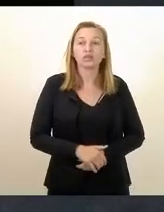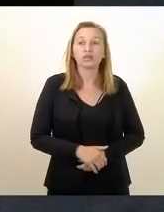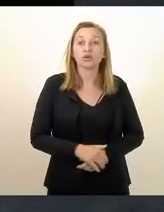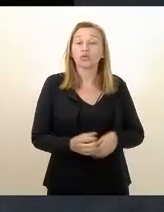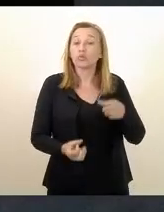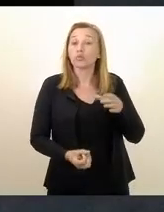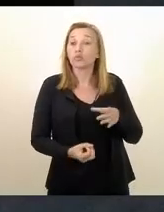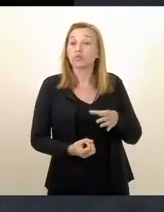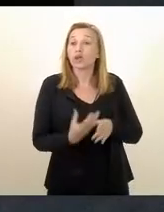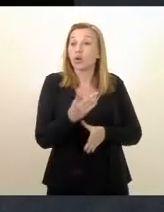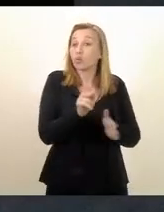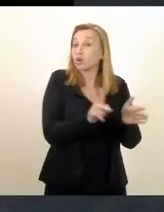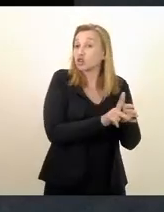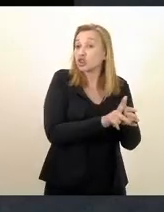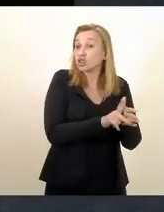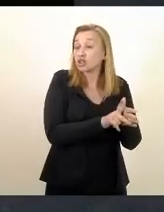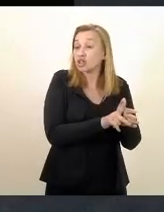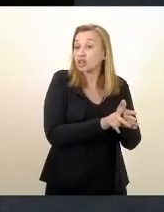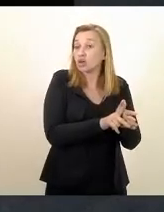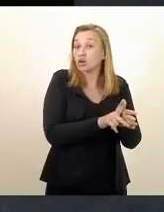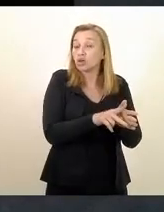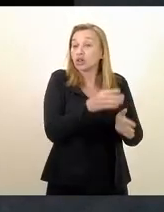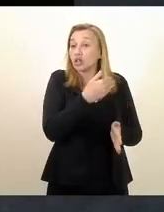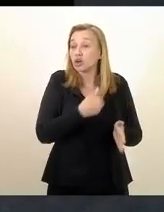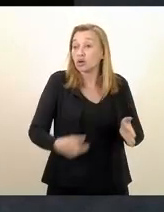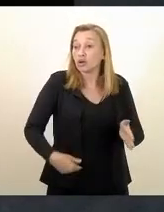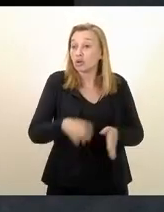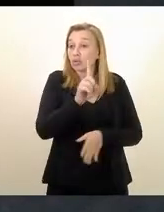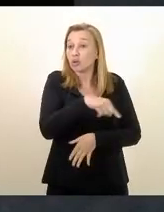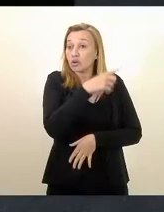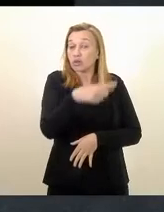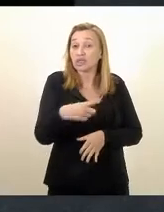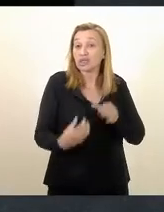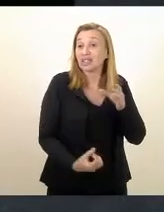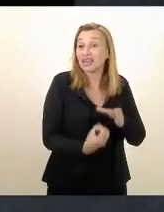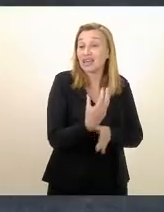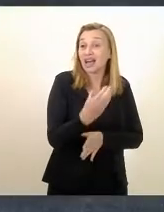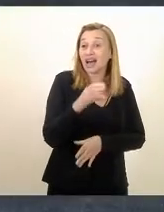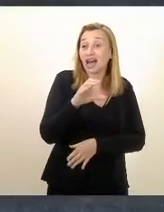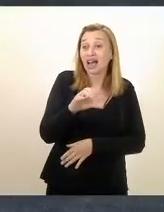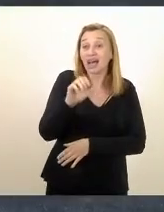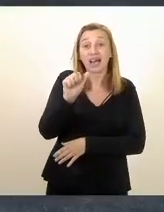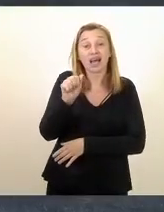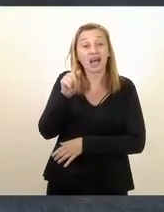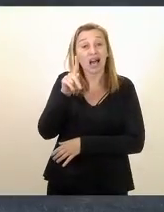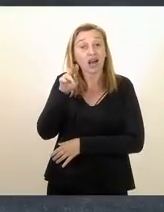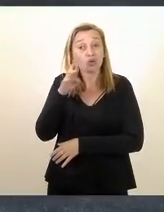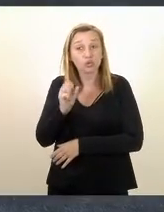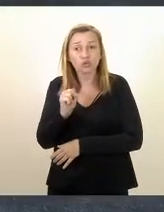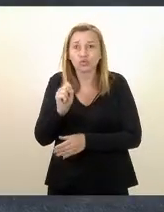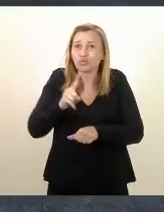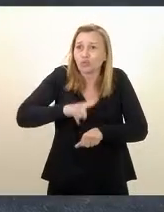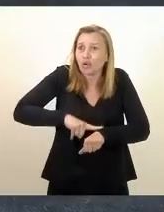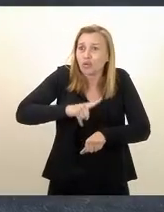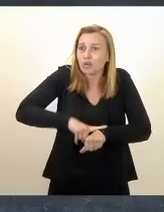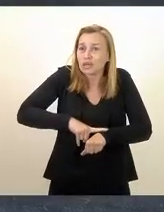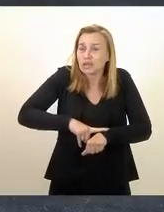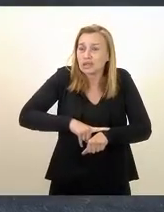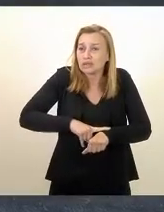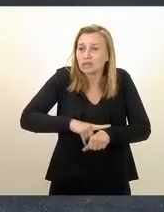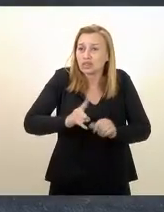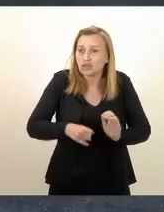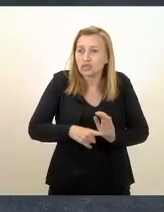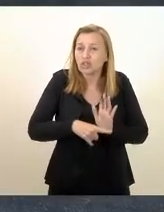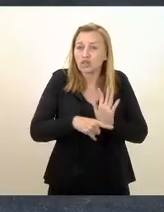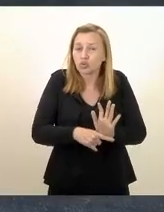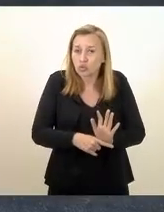um projeto de lei que proíbe o governador de criar cargos no momento de recuperação fiscal